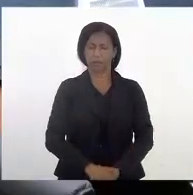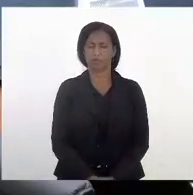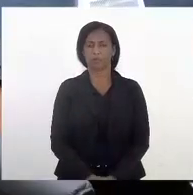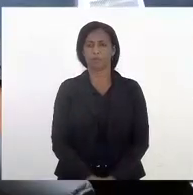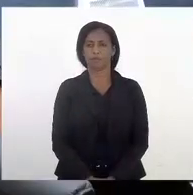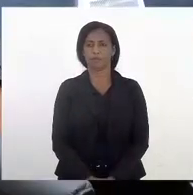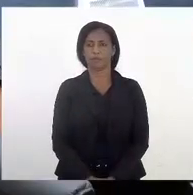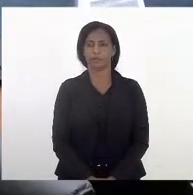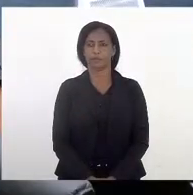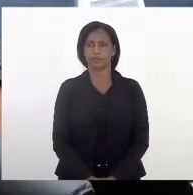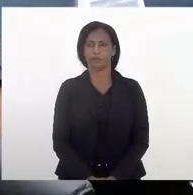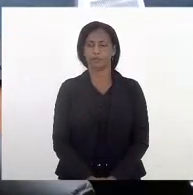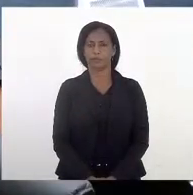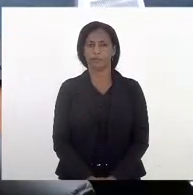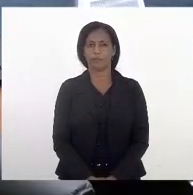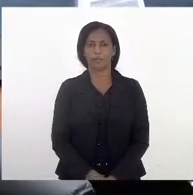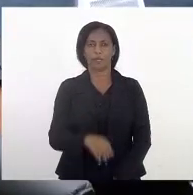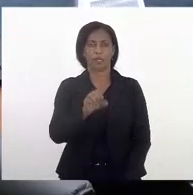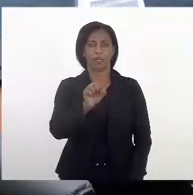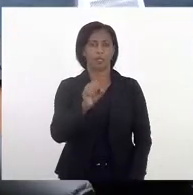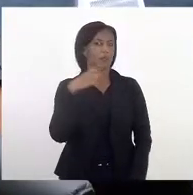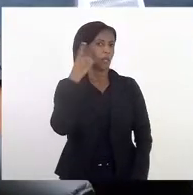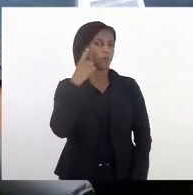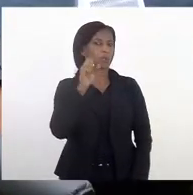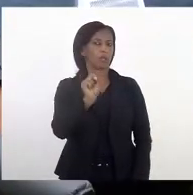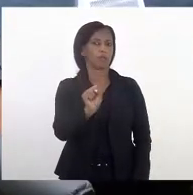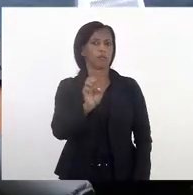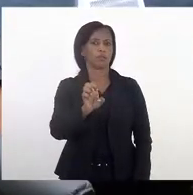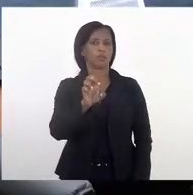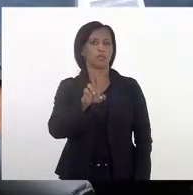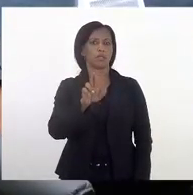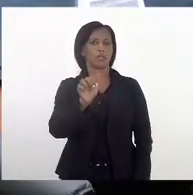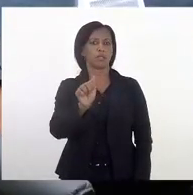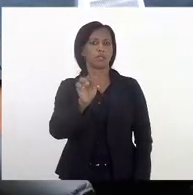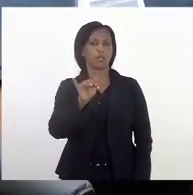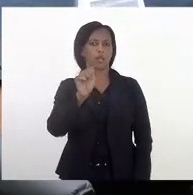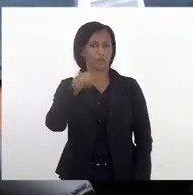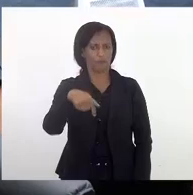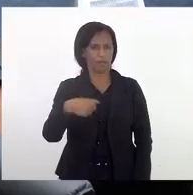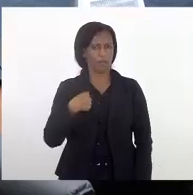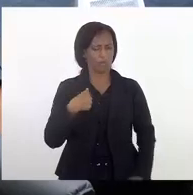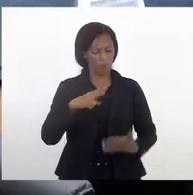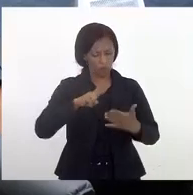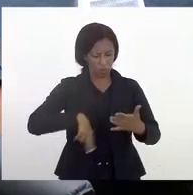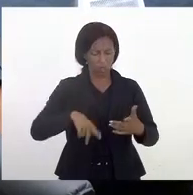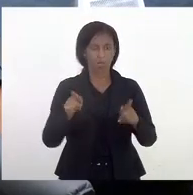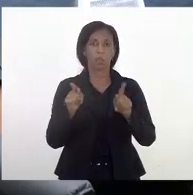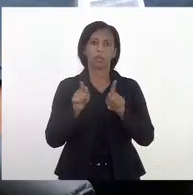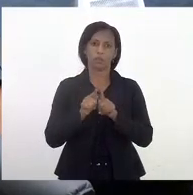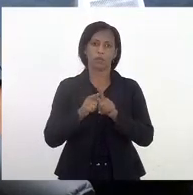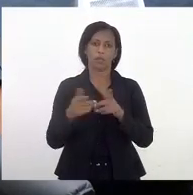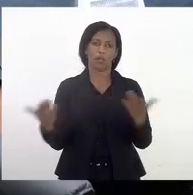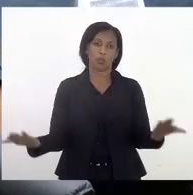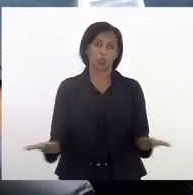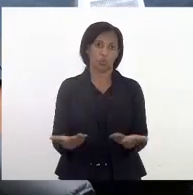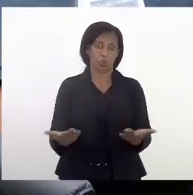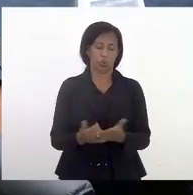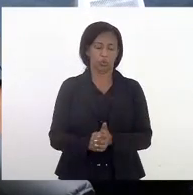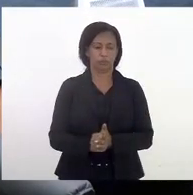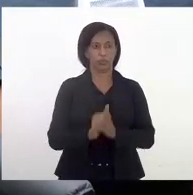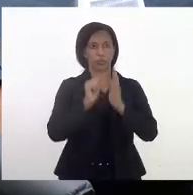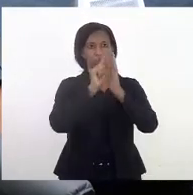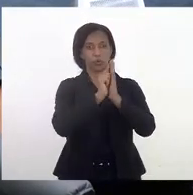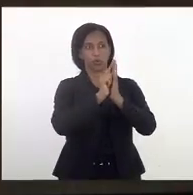serafini o seu presidente eu li aqui no plenário também o editorial do jornal O